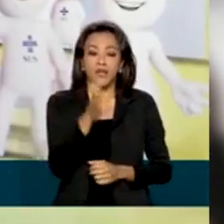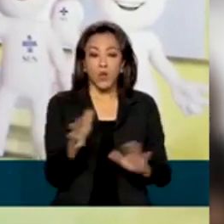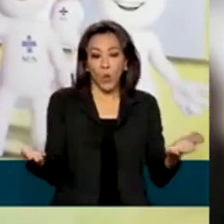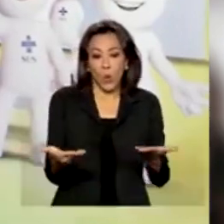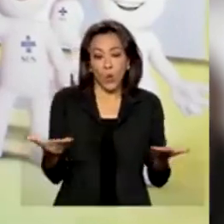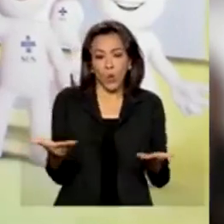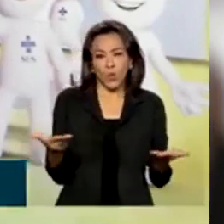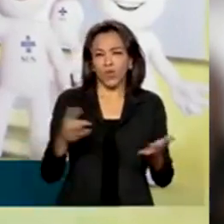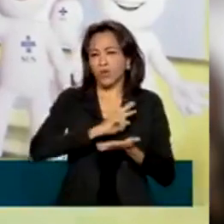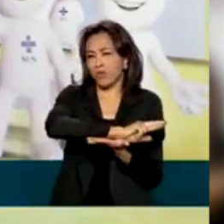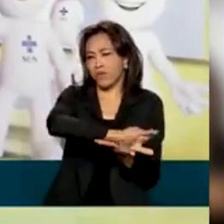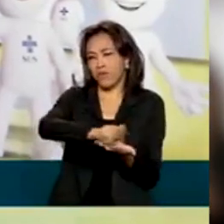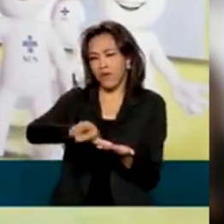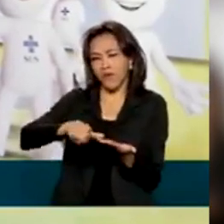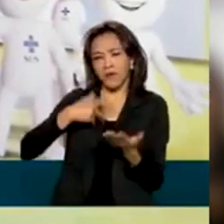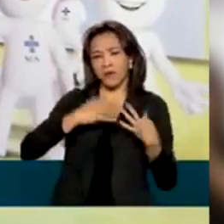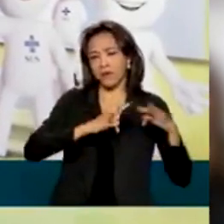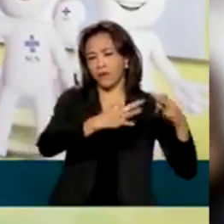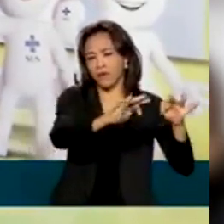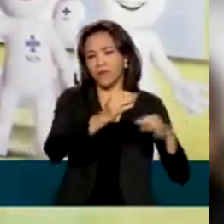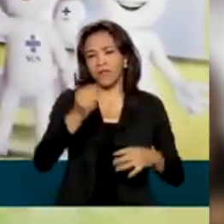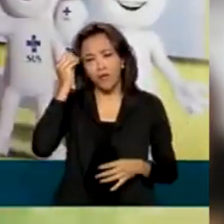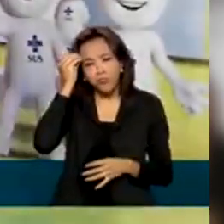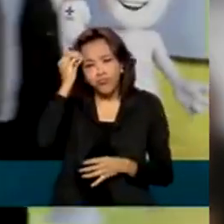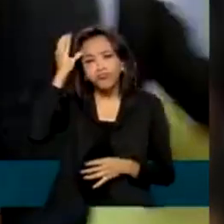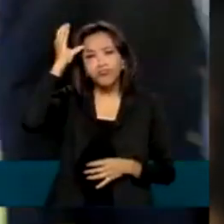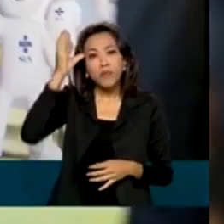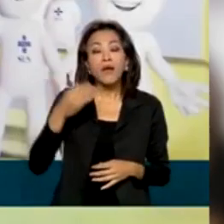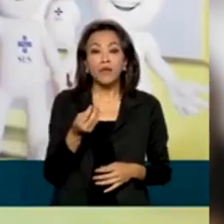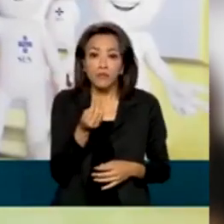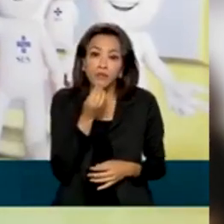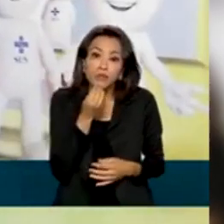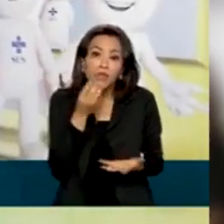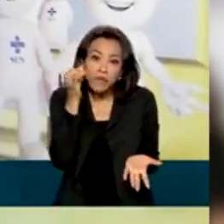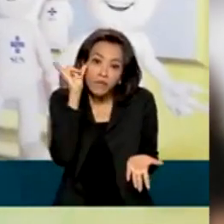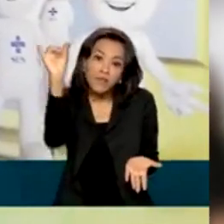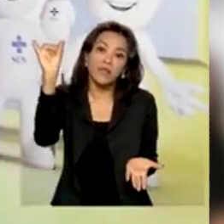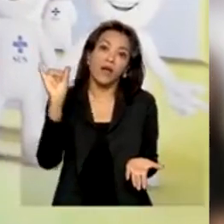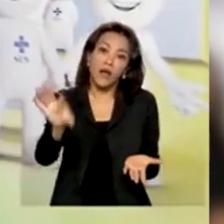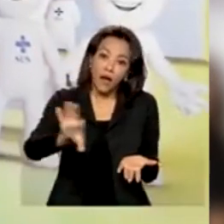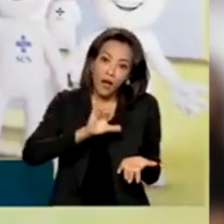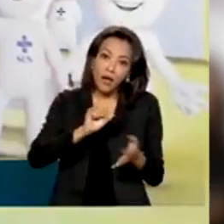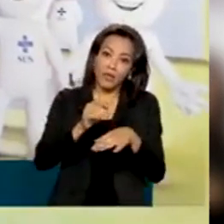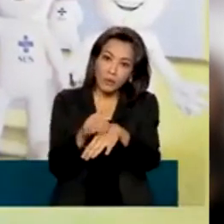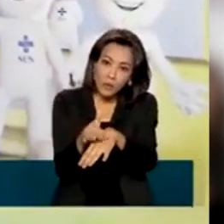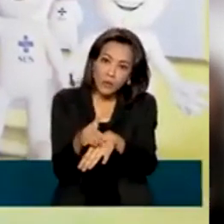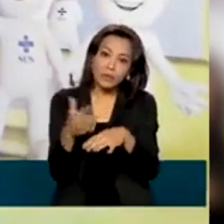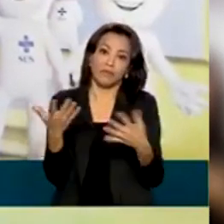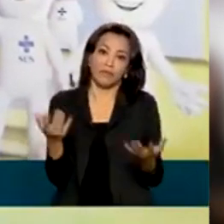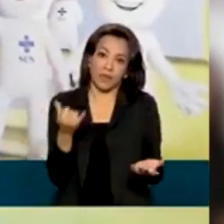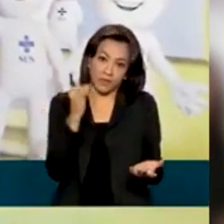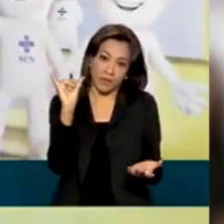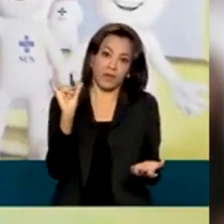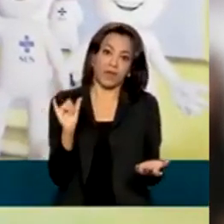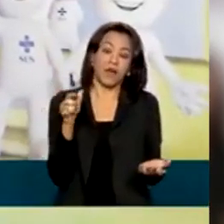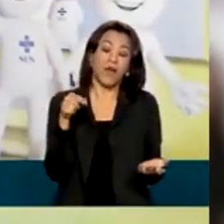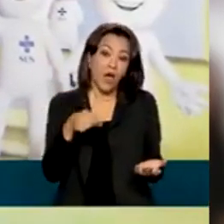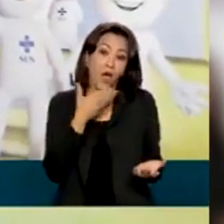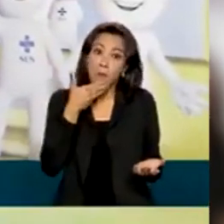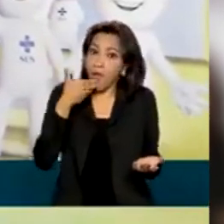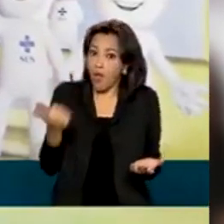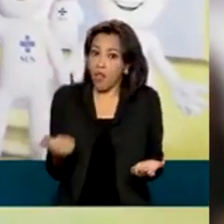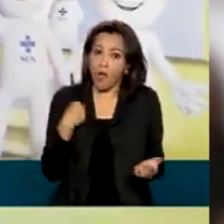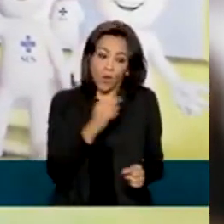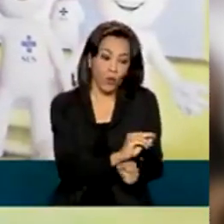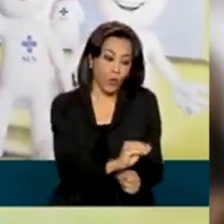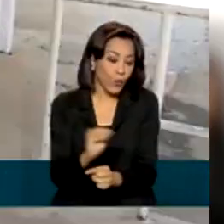tanta tecnologia e conhecimento, e a gente está podendo, né, evitar pegar, adoecer, com certeza é a melhor coisa que a gente faz, é